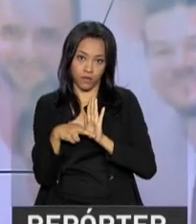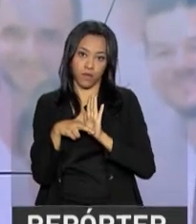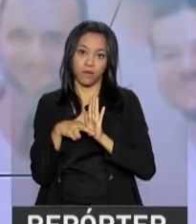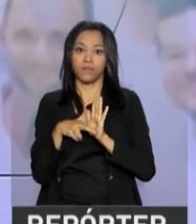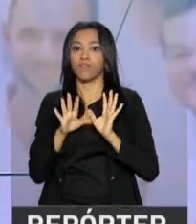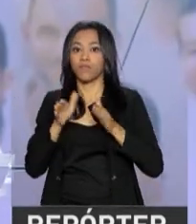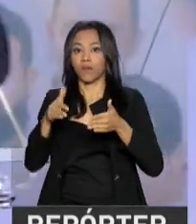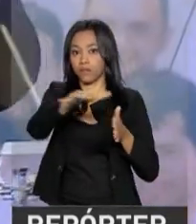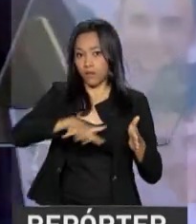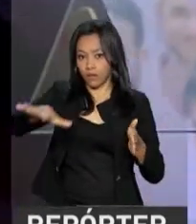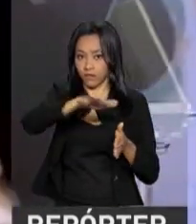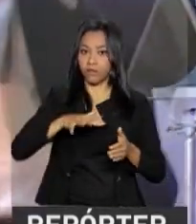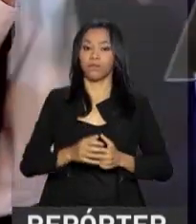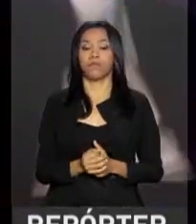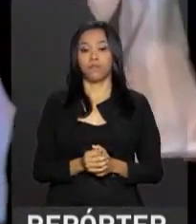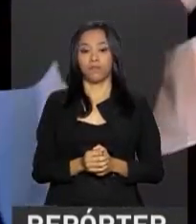Bem...